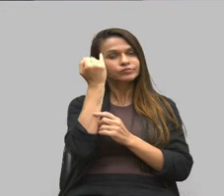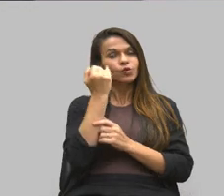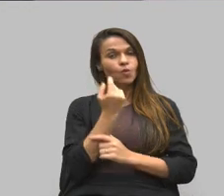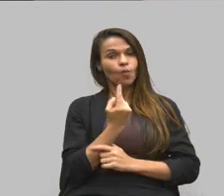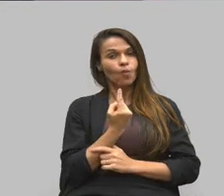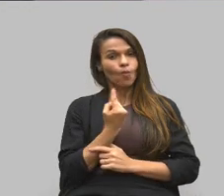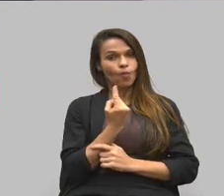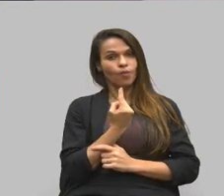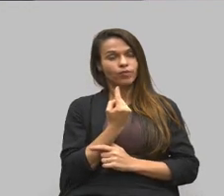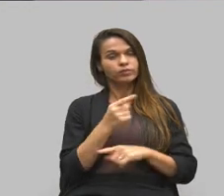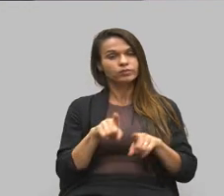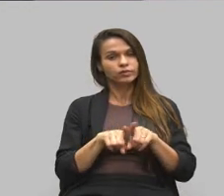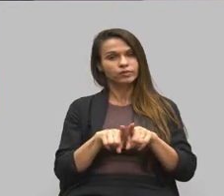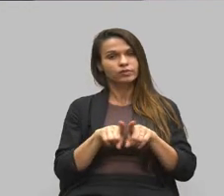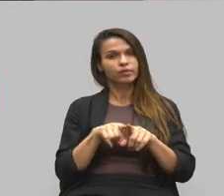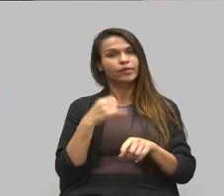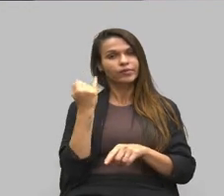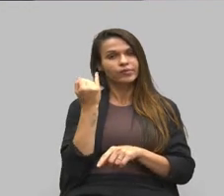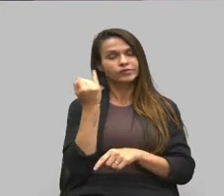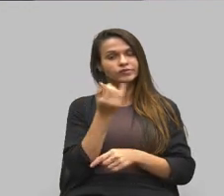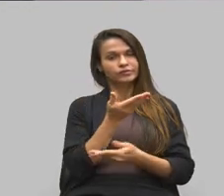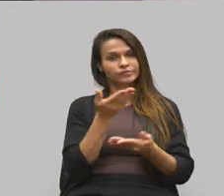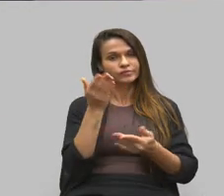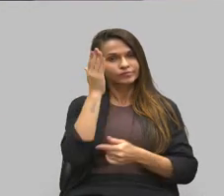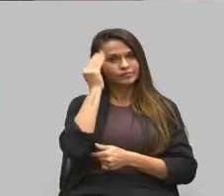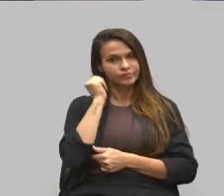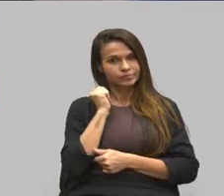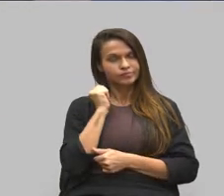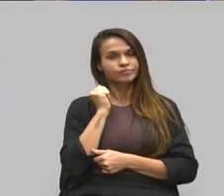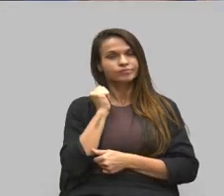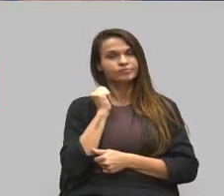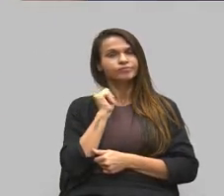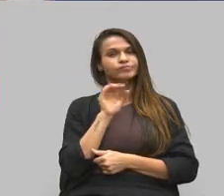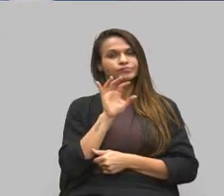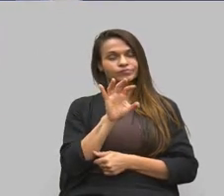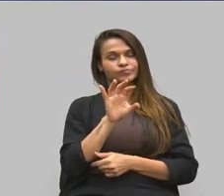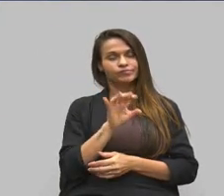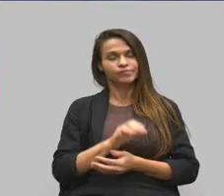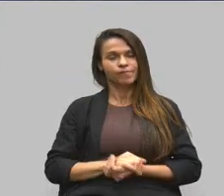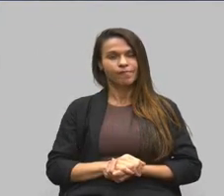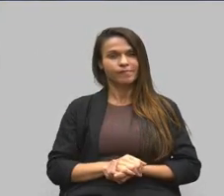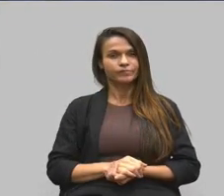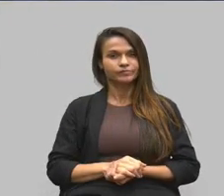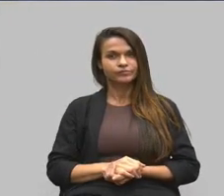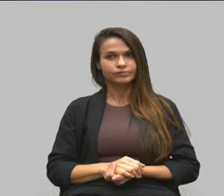tá é importante que vocês saibam disso eh eu